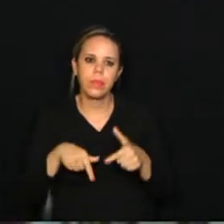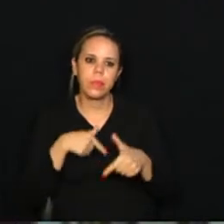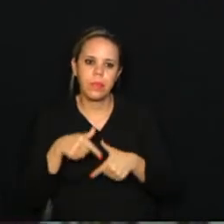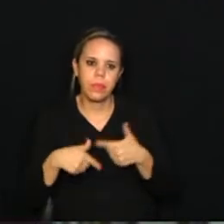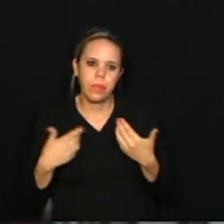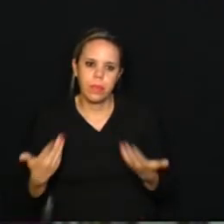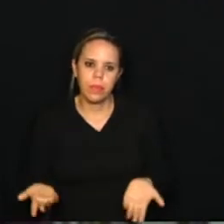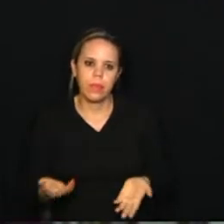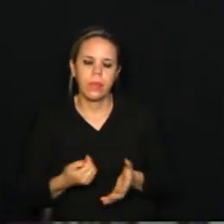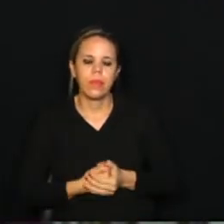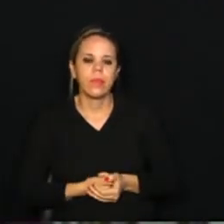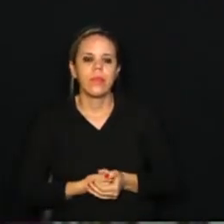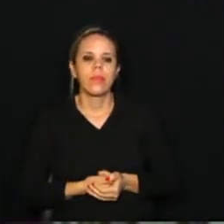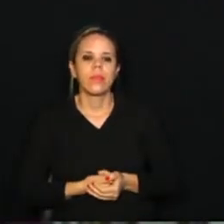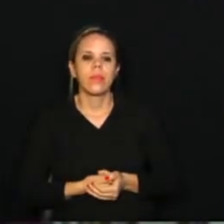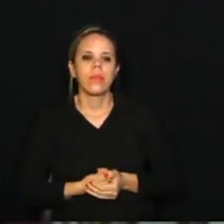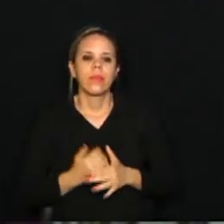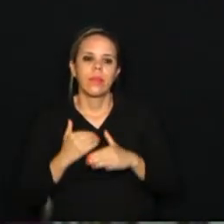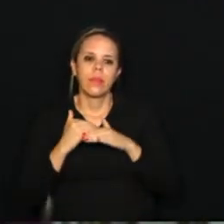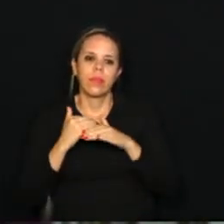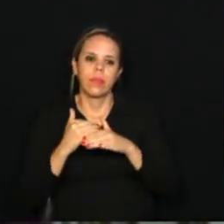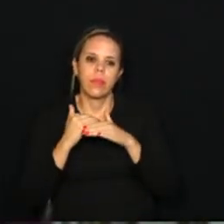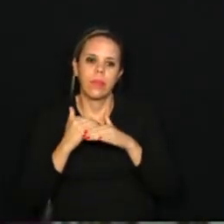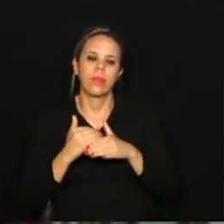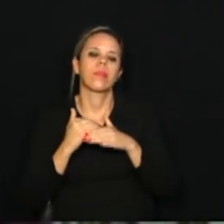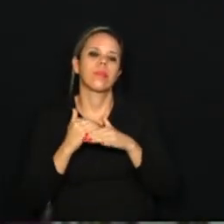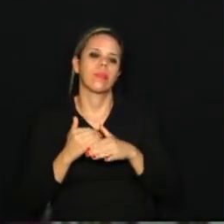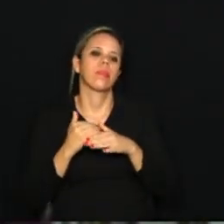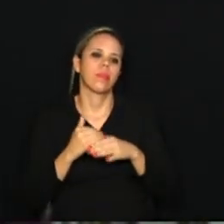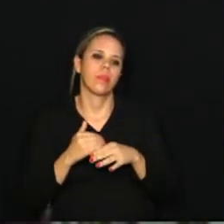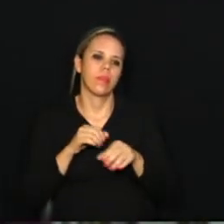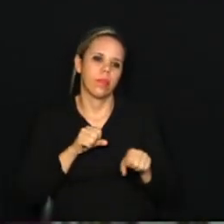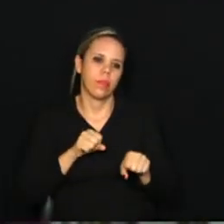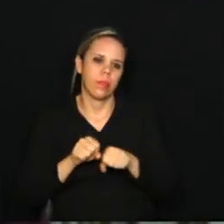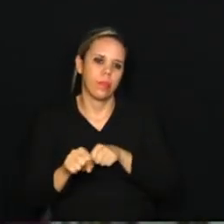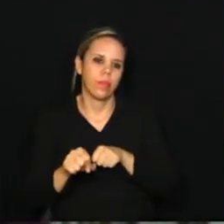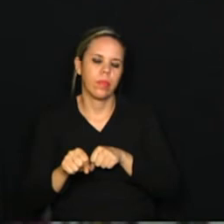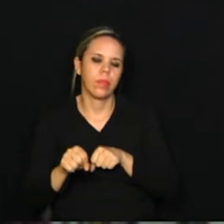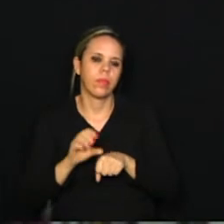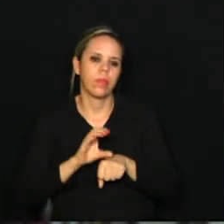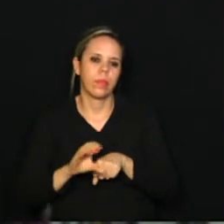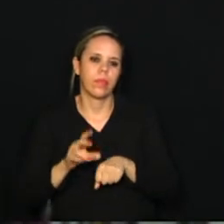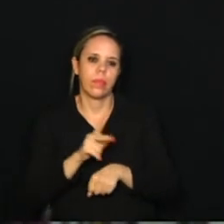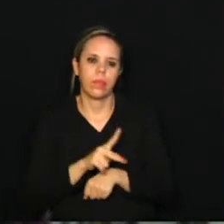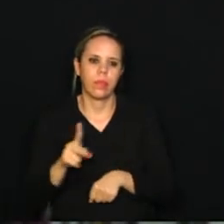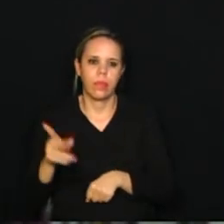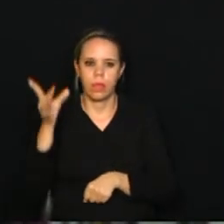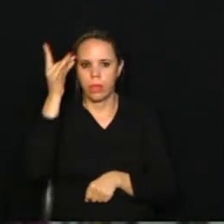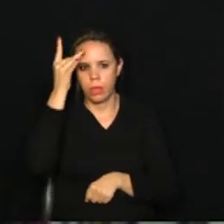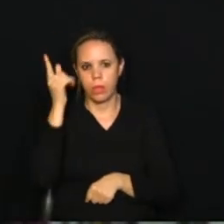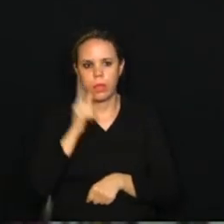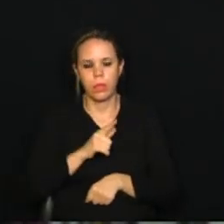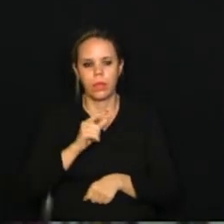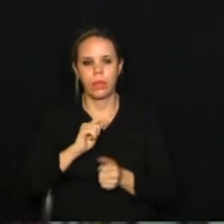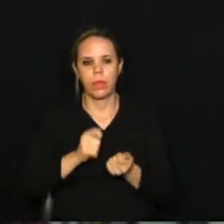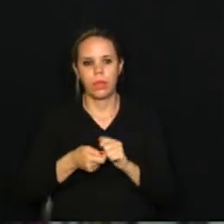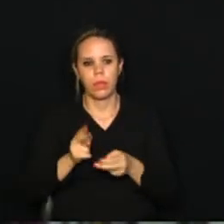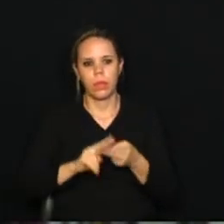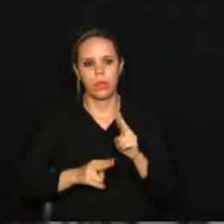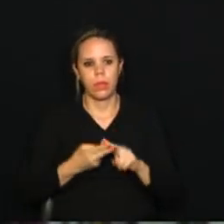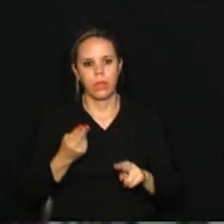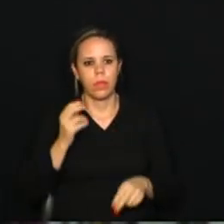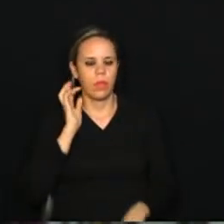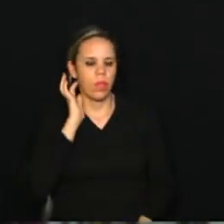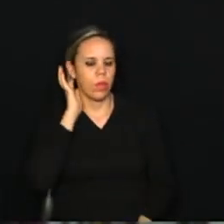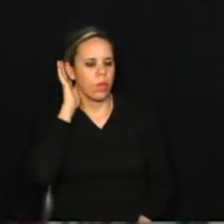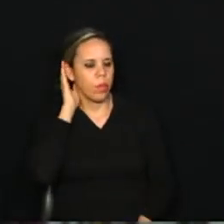trabalhando numa linha de formação para que os professores possam adquirir essa